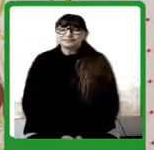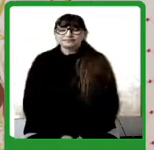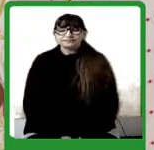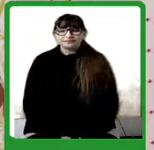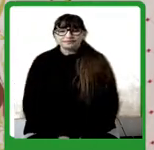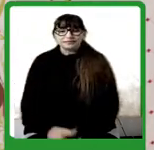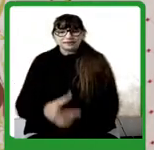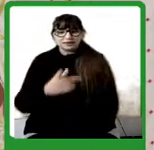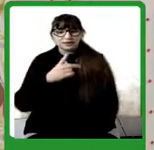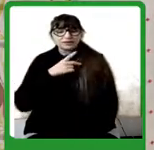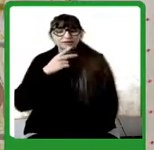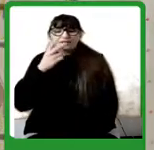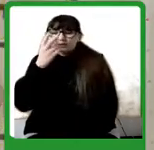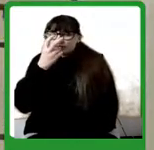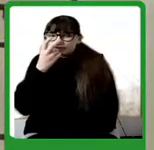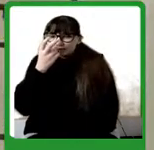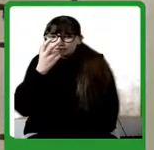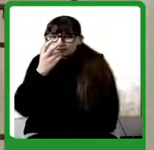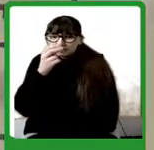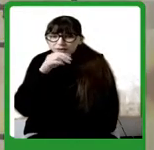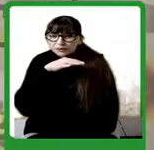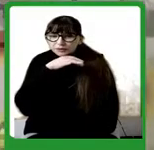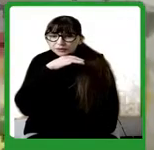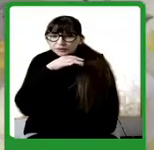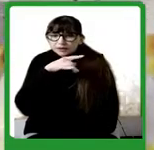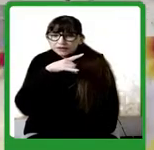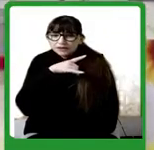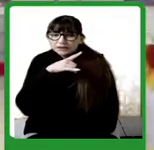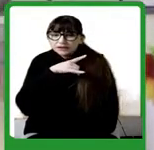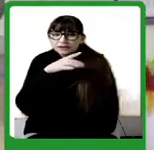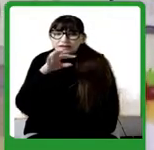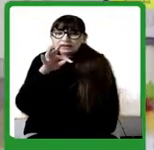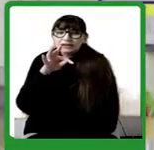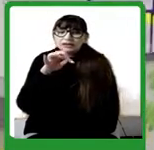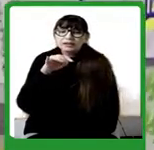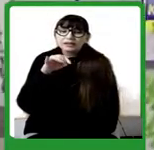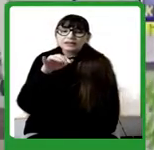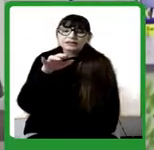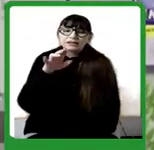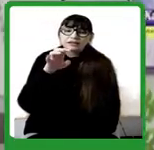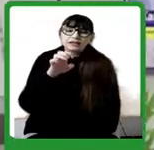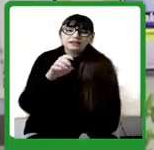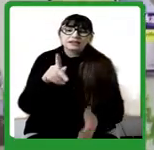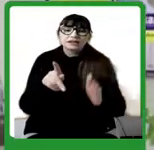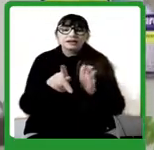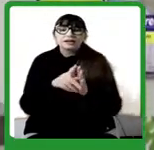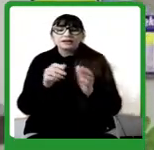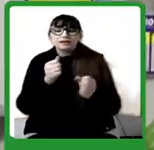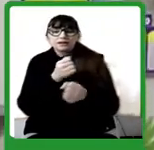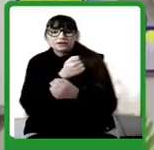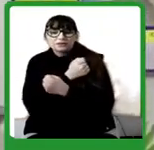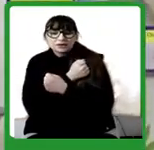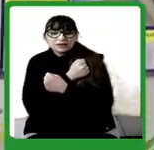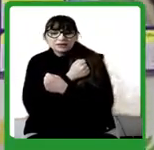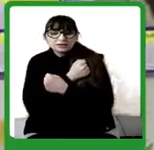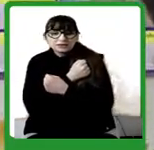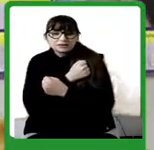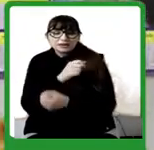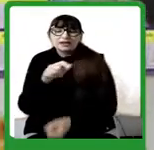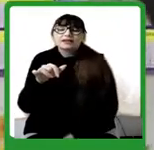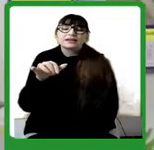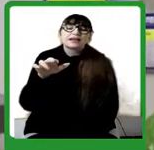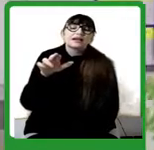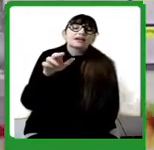curta. Catiane Killam. Manda um abraço pra Dona Neiva de Ametista. Neiva!